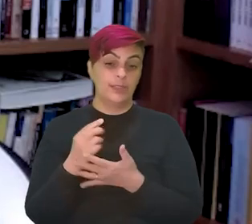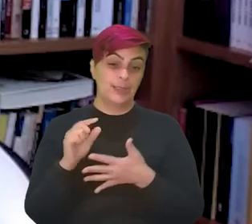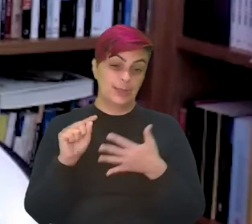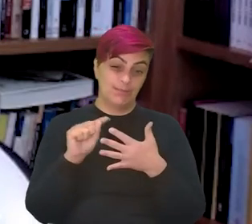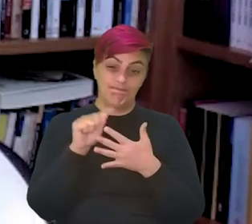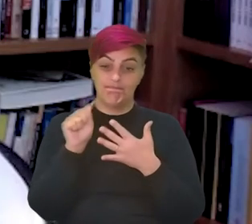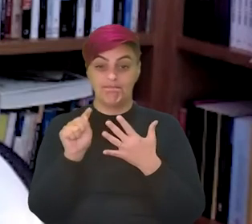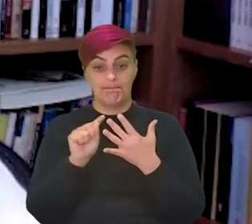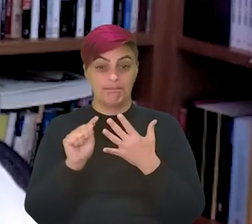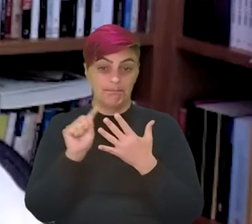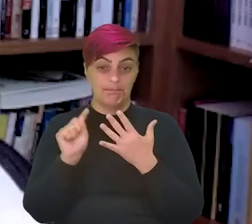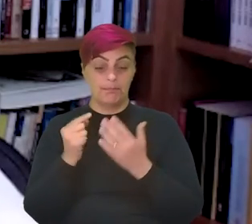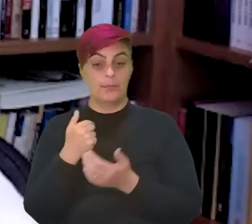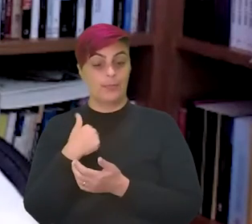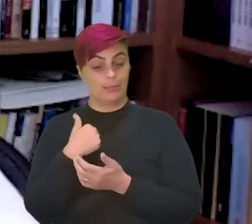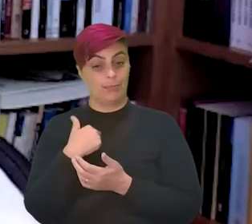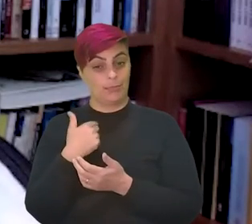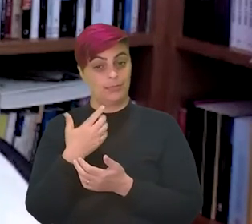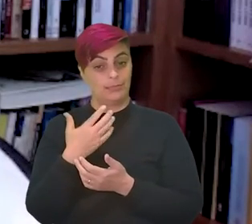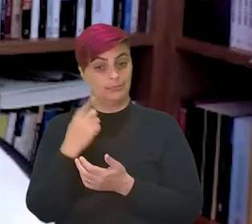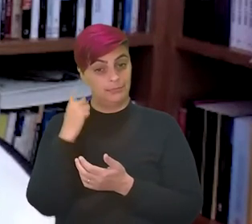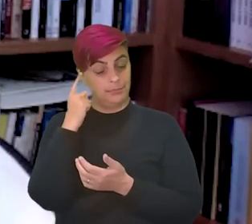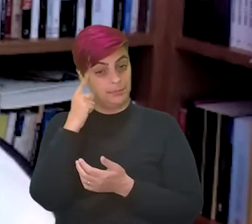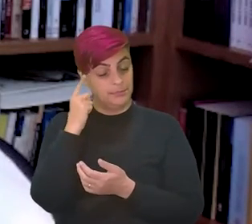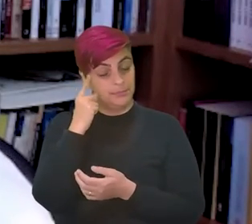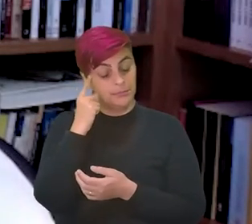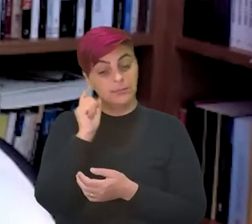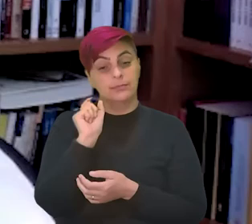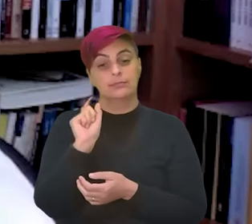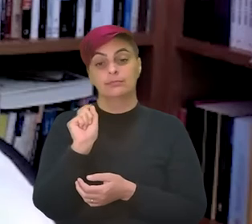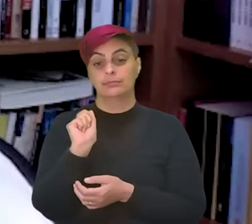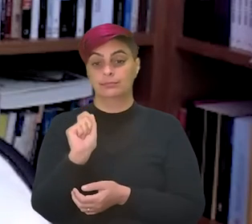uma hipótese que eu tenho é de que